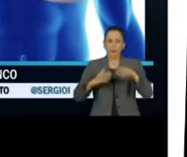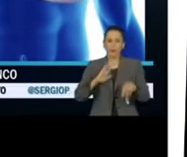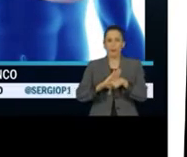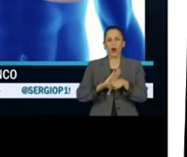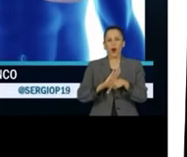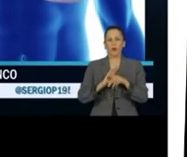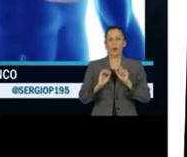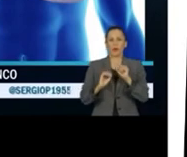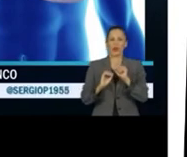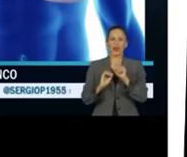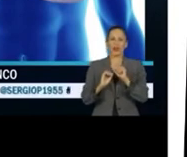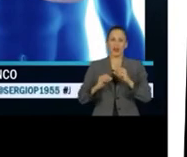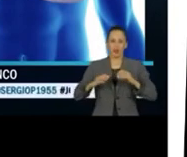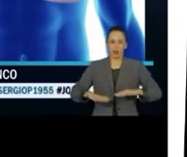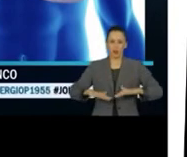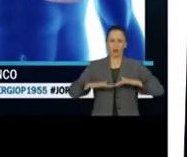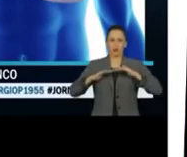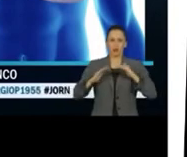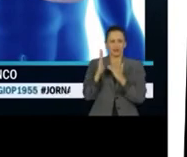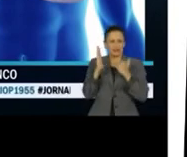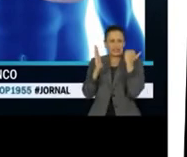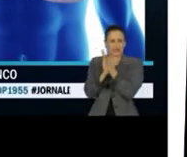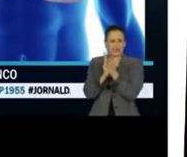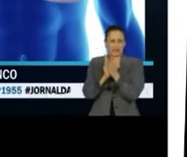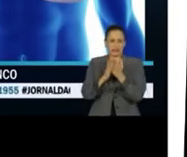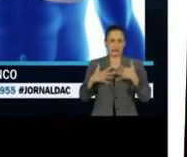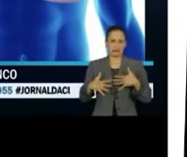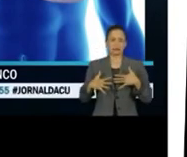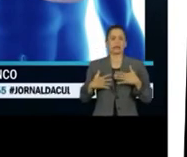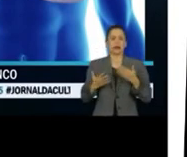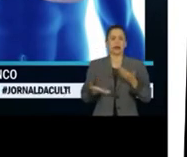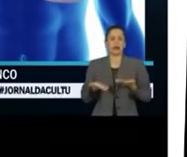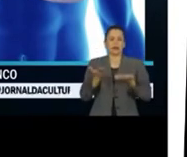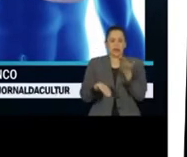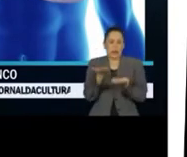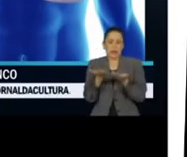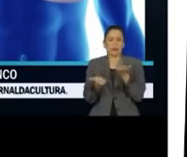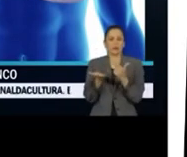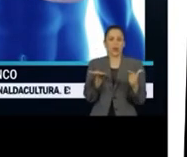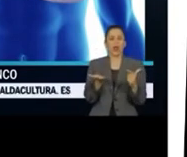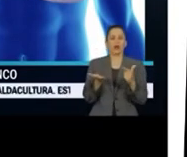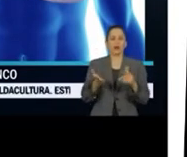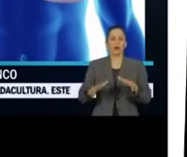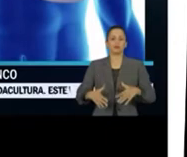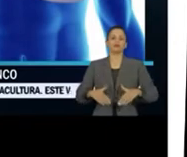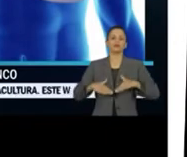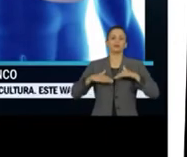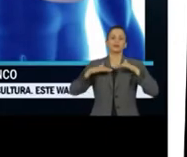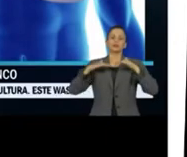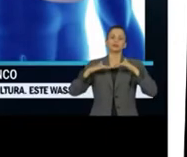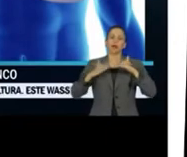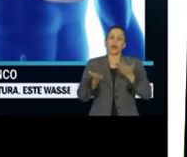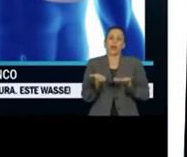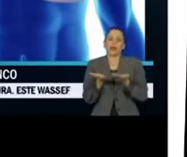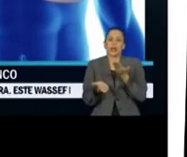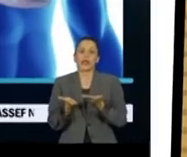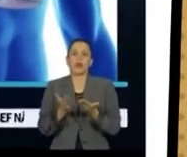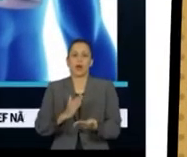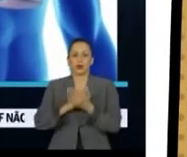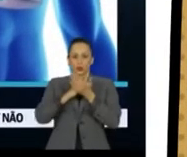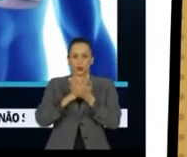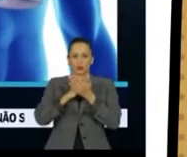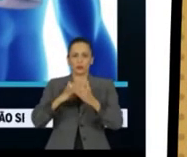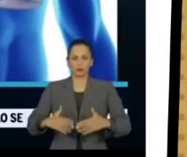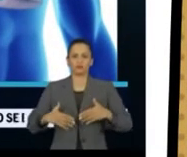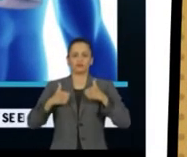resposta imunológica exagerada do organismo à presença do invasor e ajudem a regenerar o órgão. A aplicação